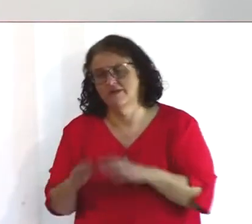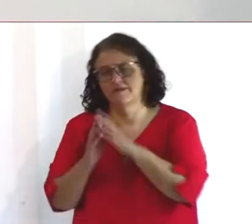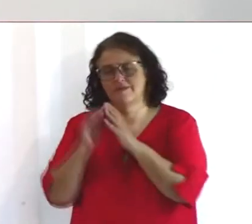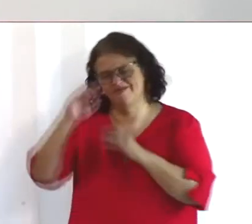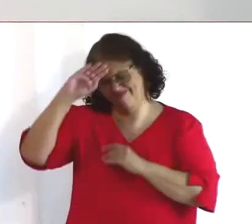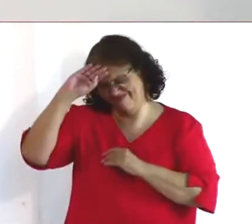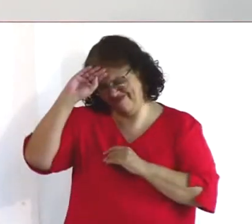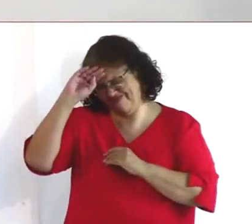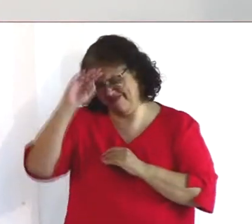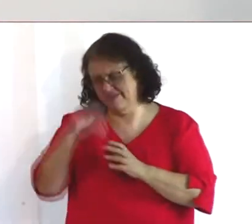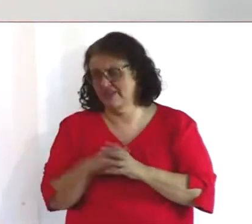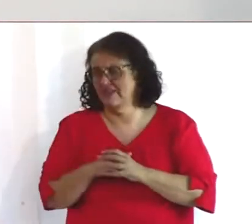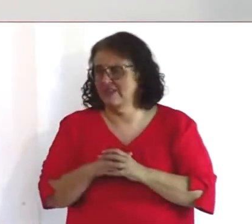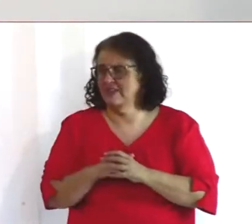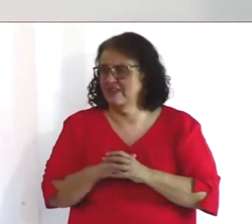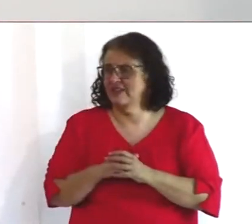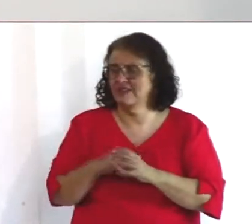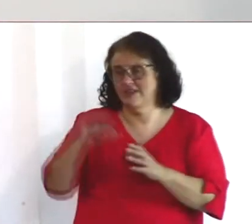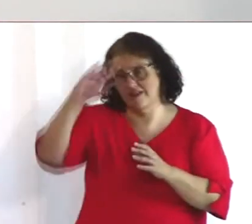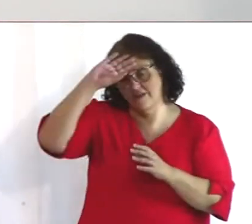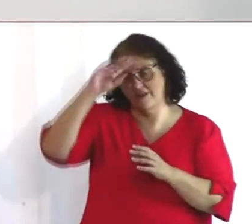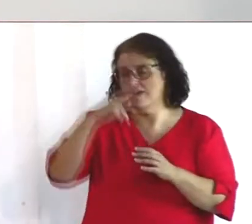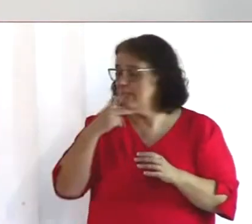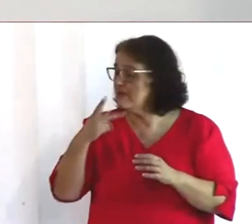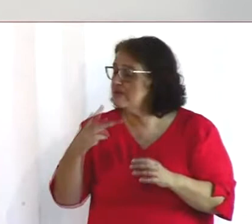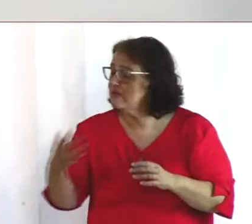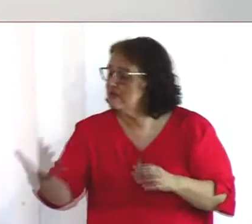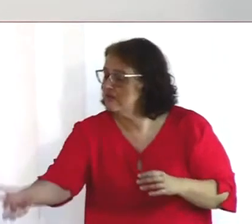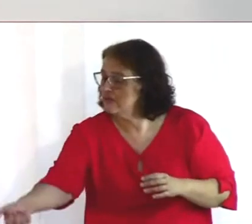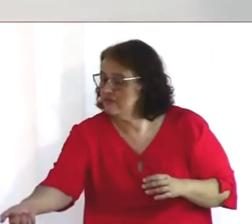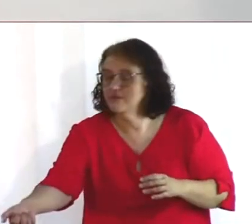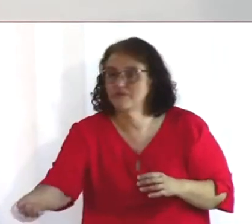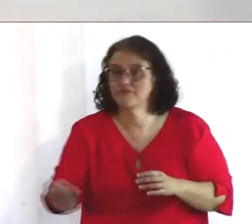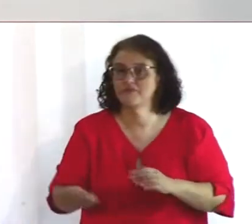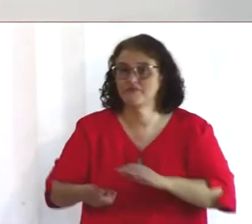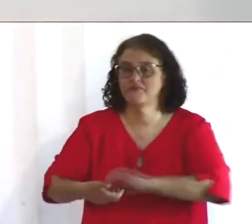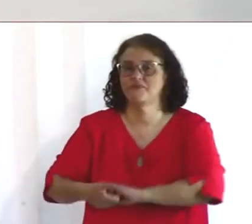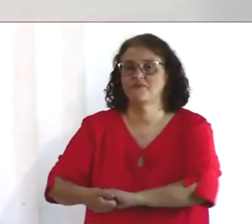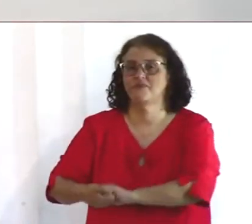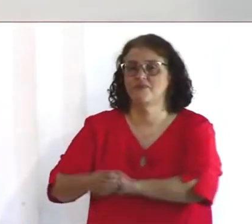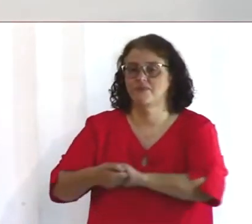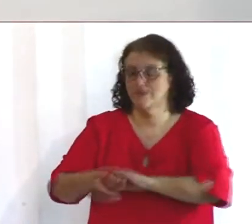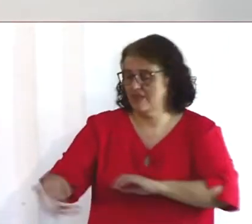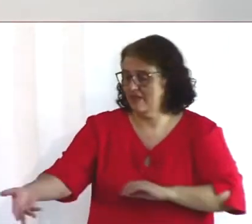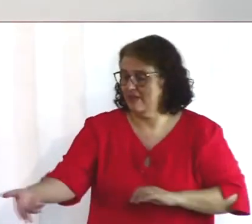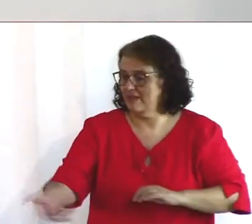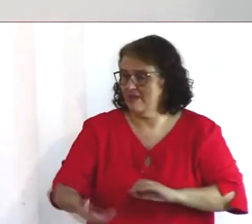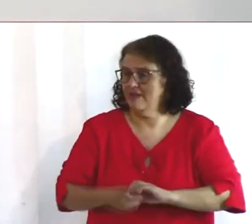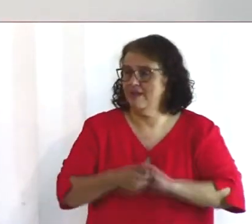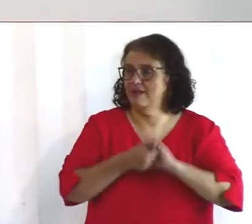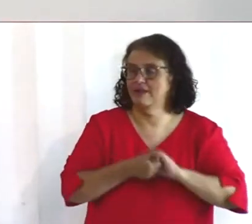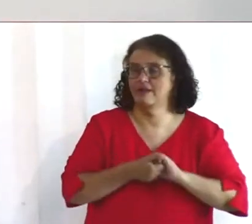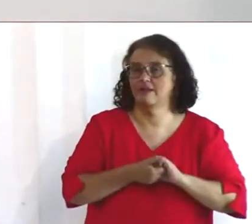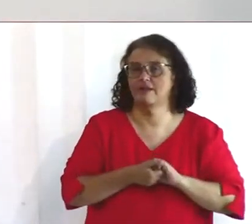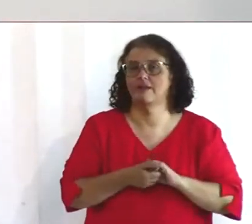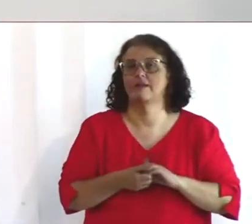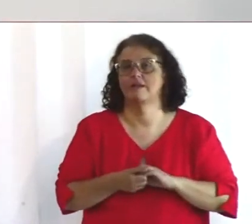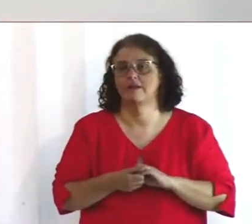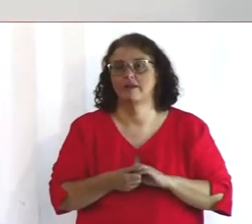ele a toma pela mão, a febre a deixa e ela passa a servi-los. Os piadistas de plantão dizem que é por